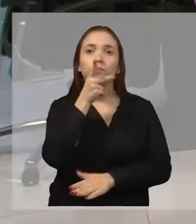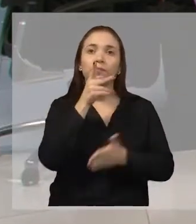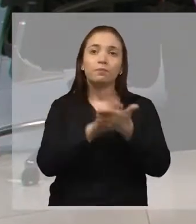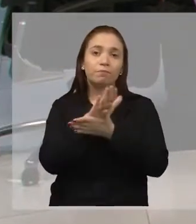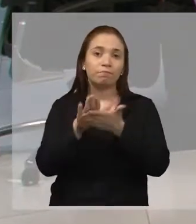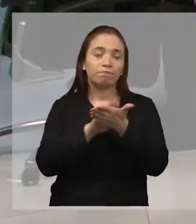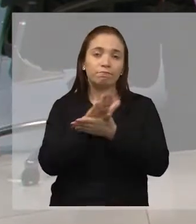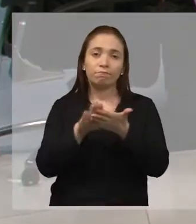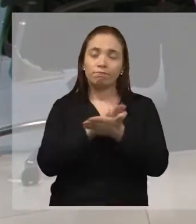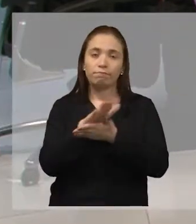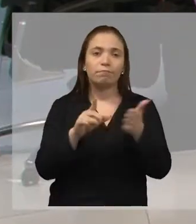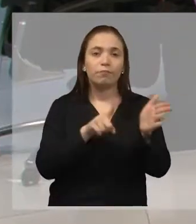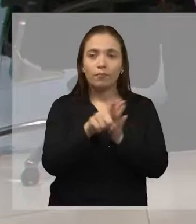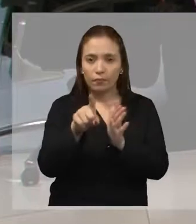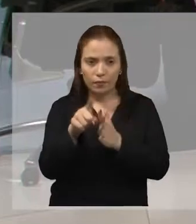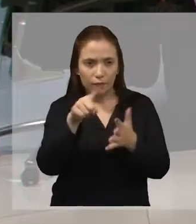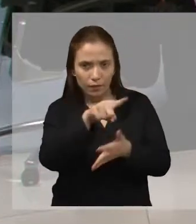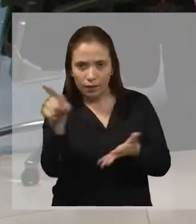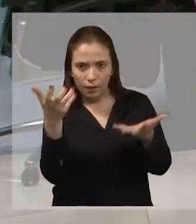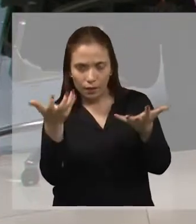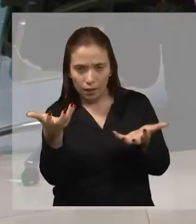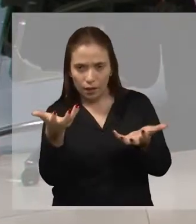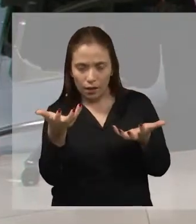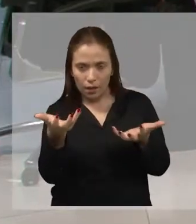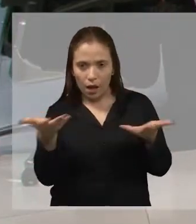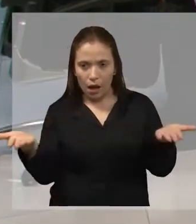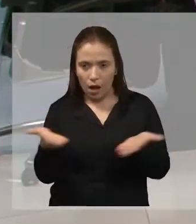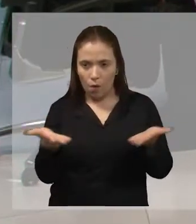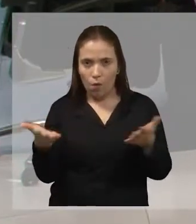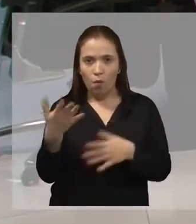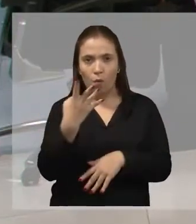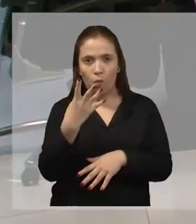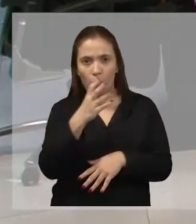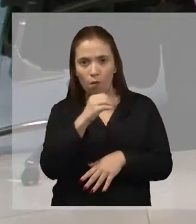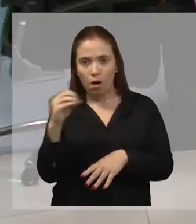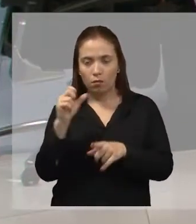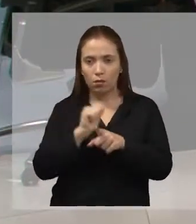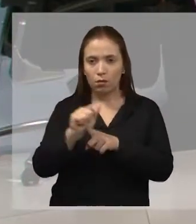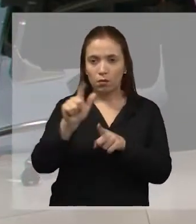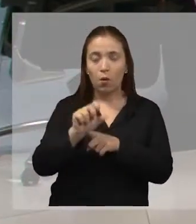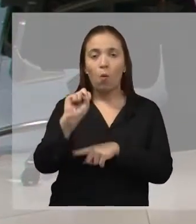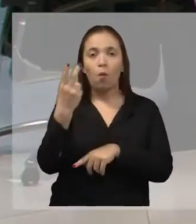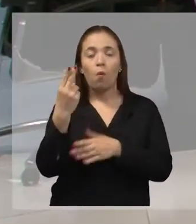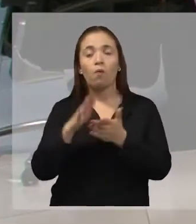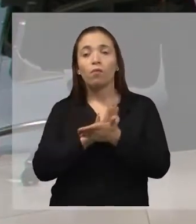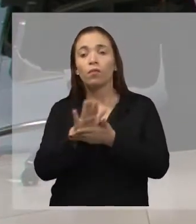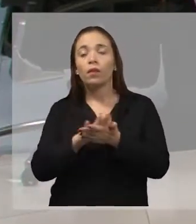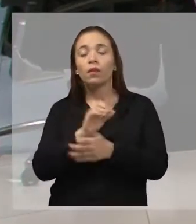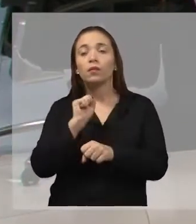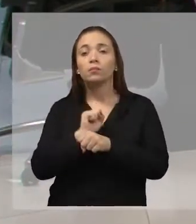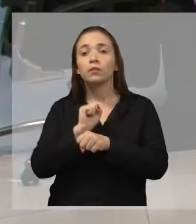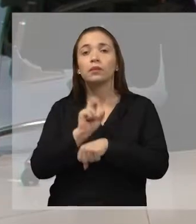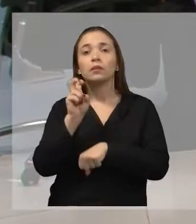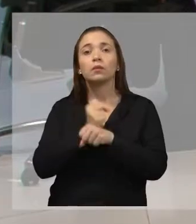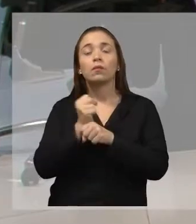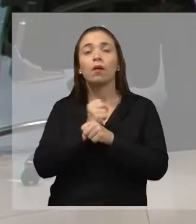Guedes está propondo. Colocou isso colocando isso. E parece que ninguém deu atenção a isso, nem valorizou isso. Que